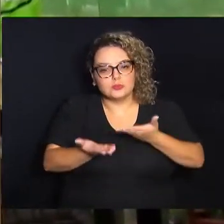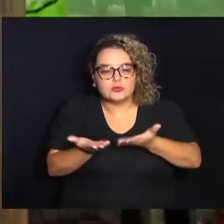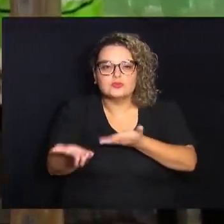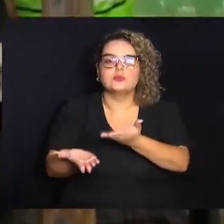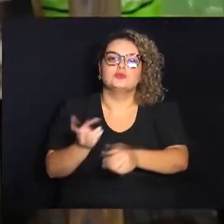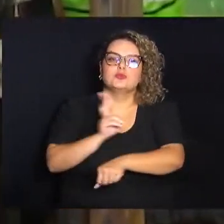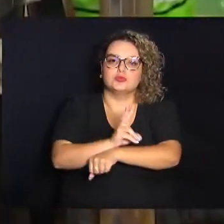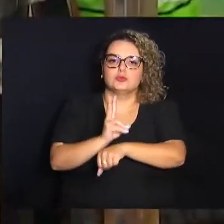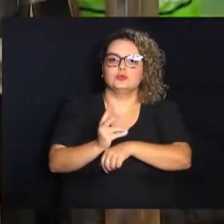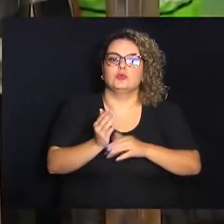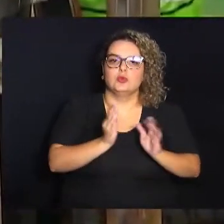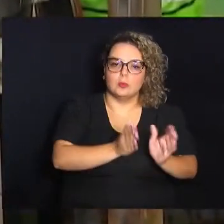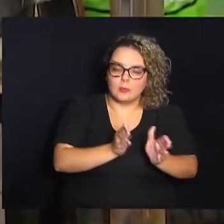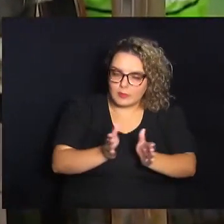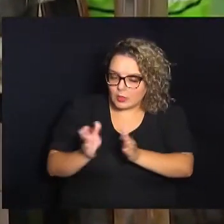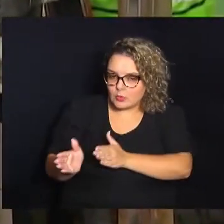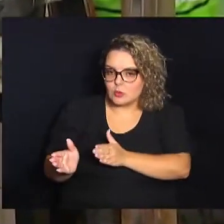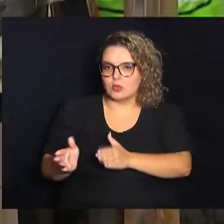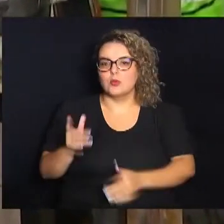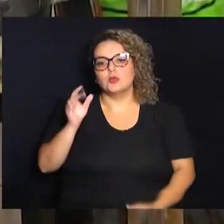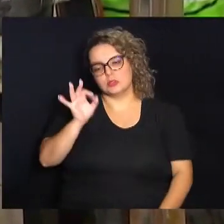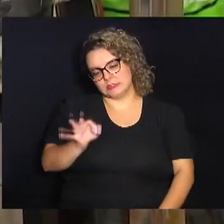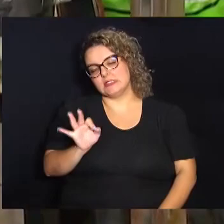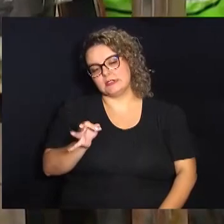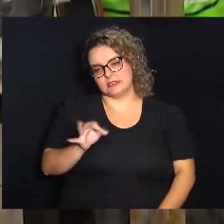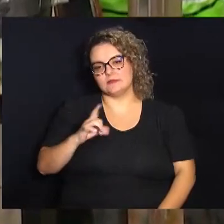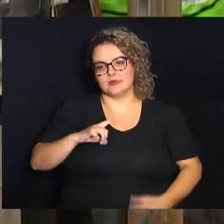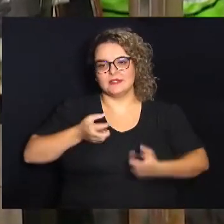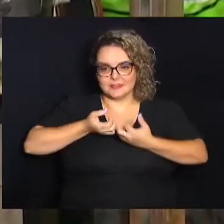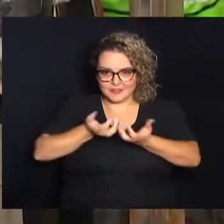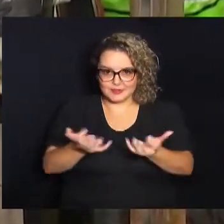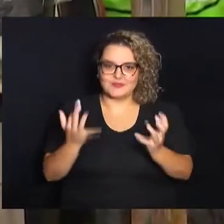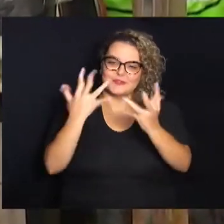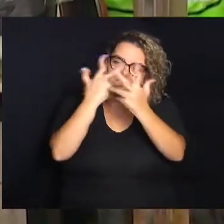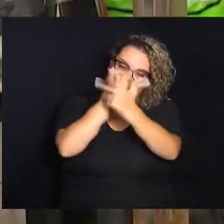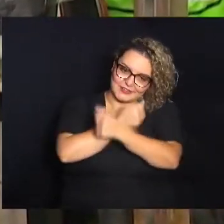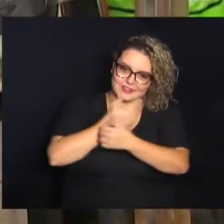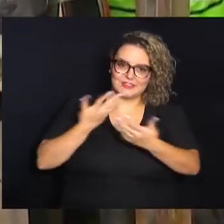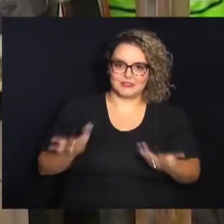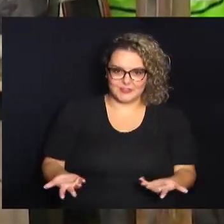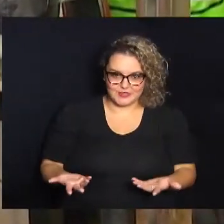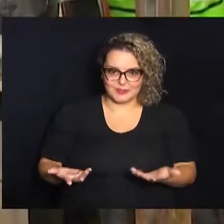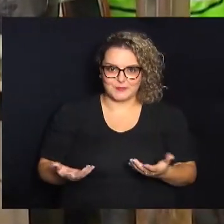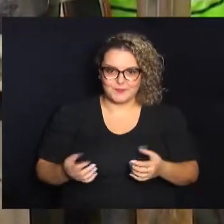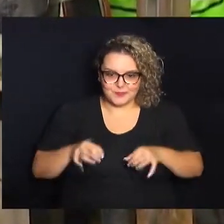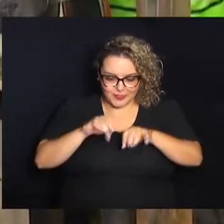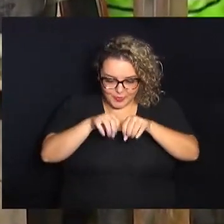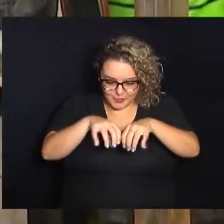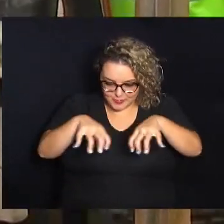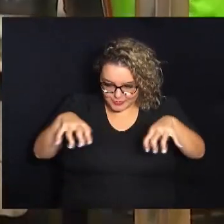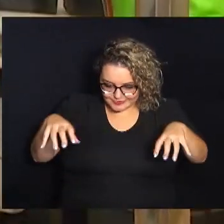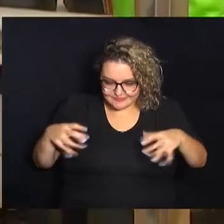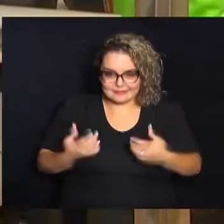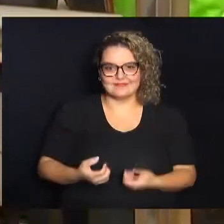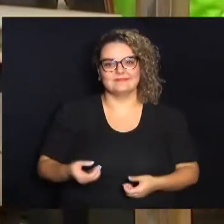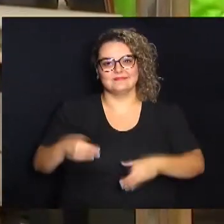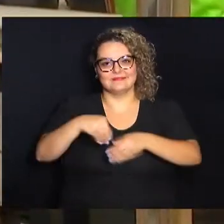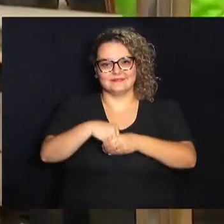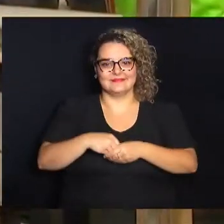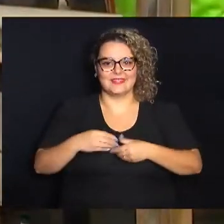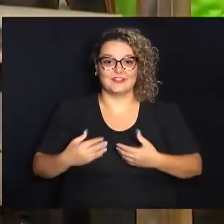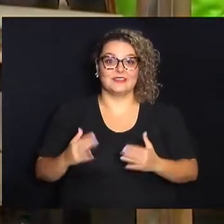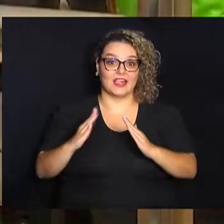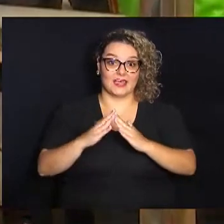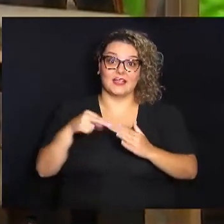Todos os passo a passo que você com certeza vai ter um jardim muito bonito, né? Uma hortinha dentro da sua casa ou do seu